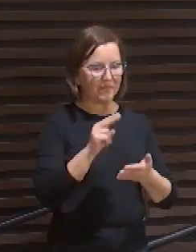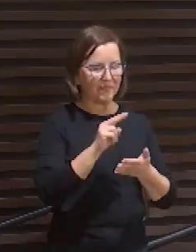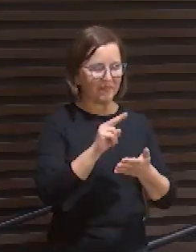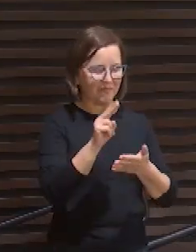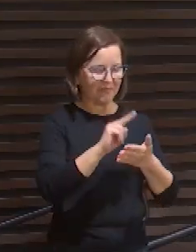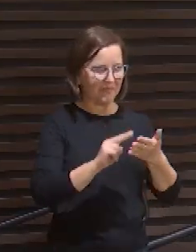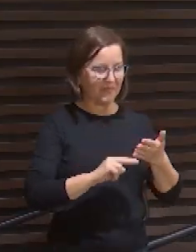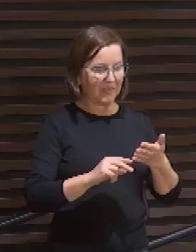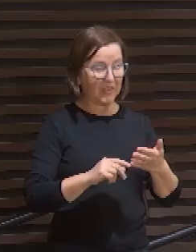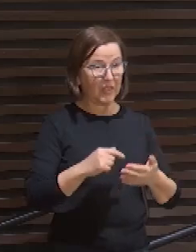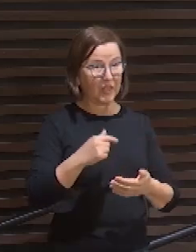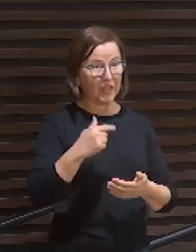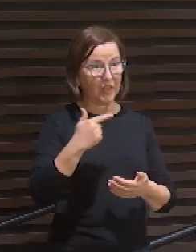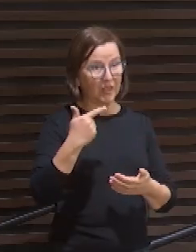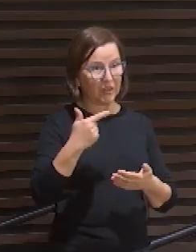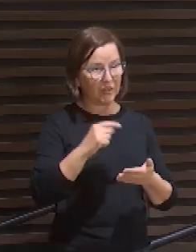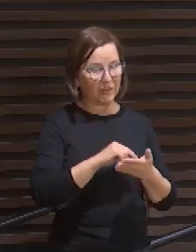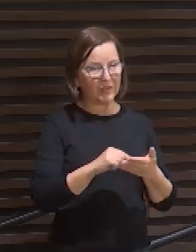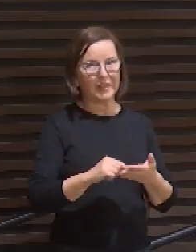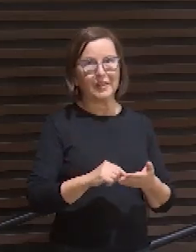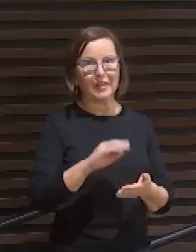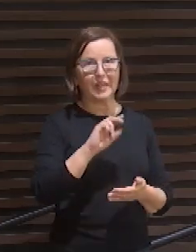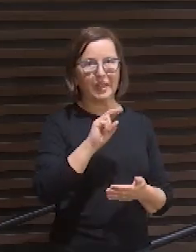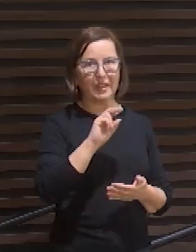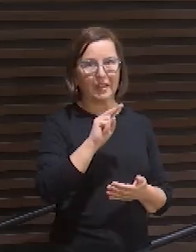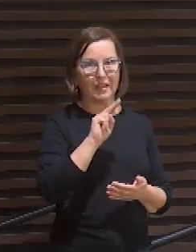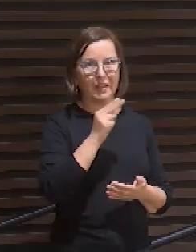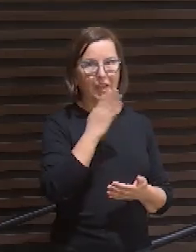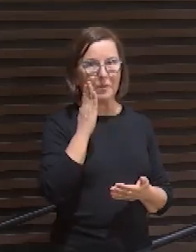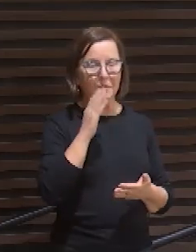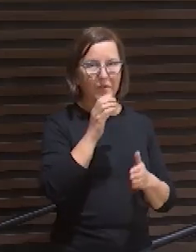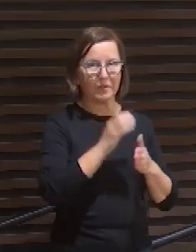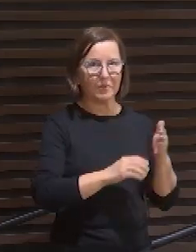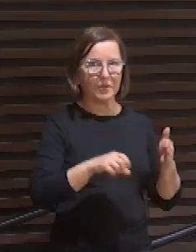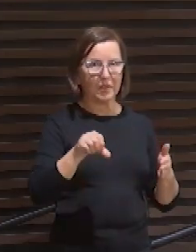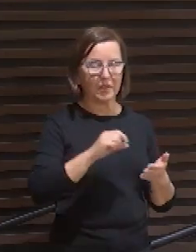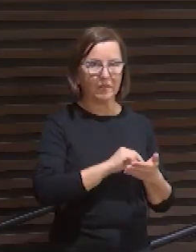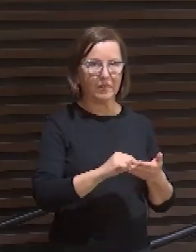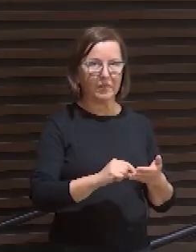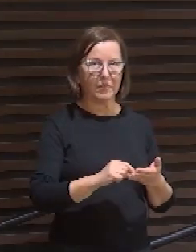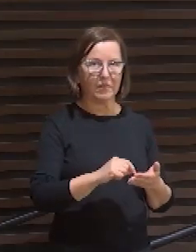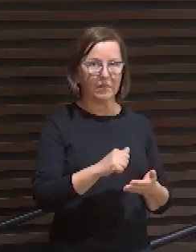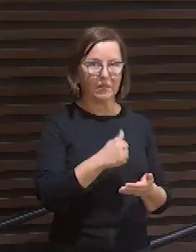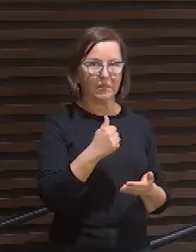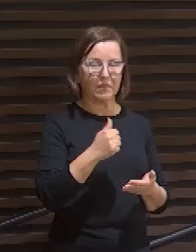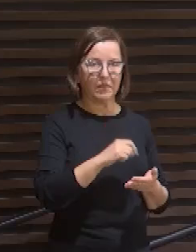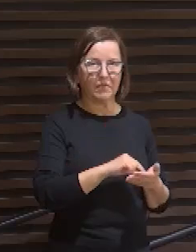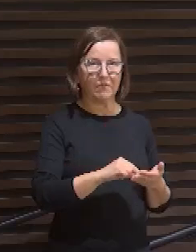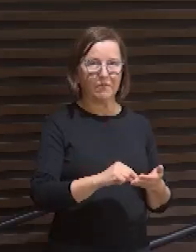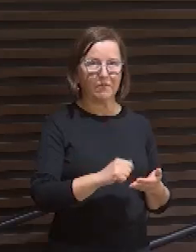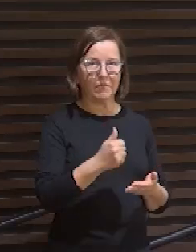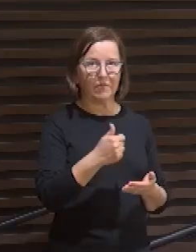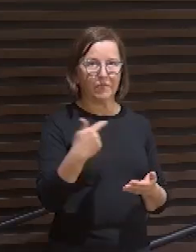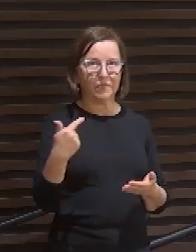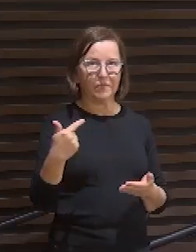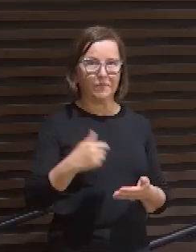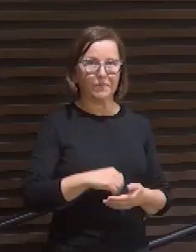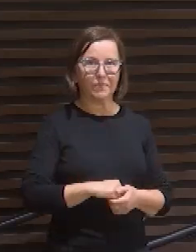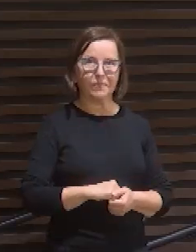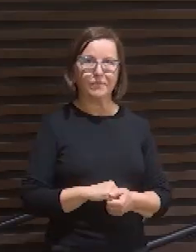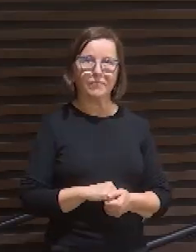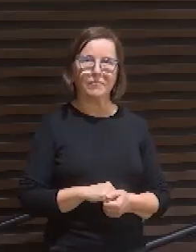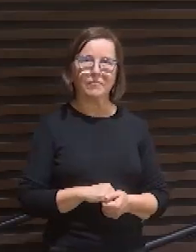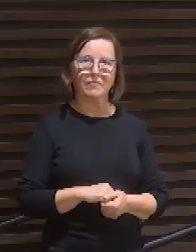outra vez. Hebreus 9, 11 e 12. Hebreus 9, 11 e